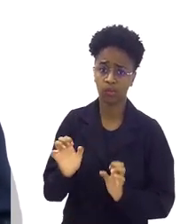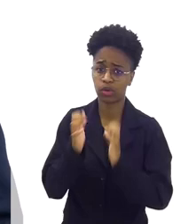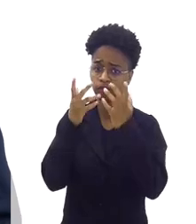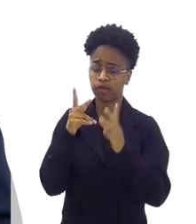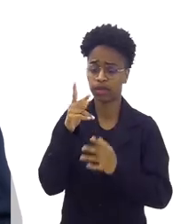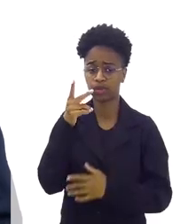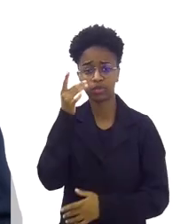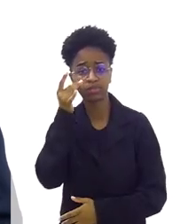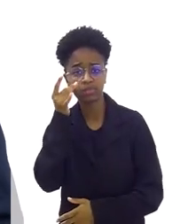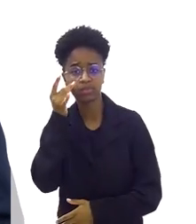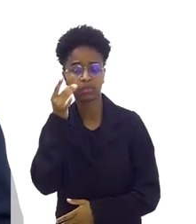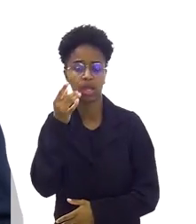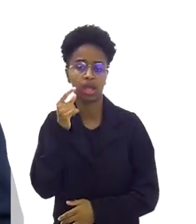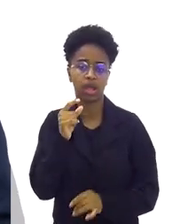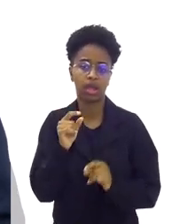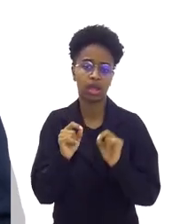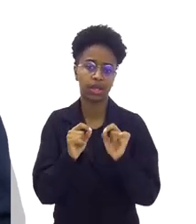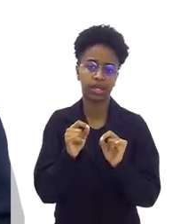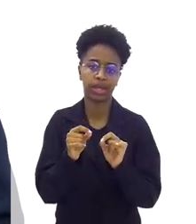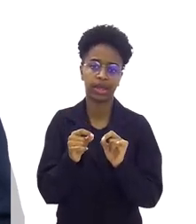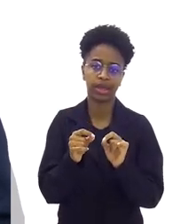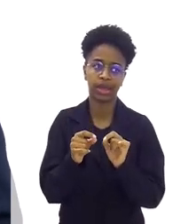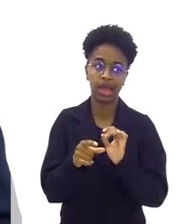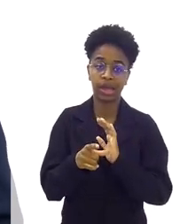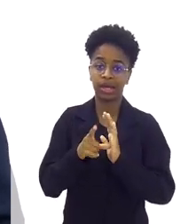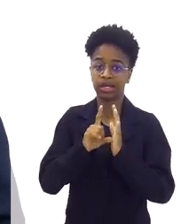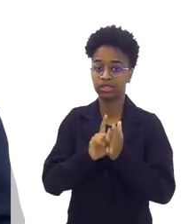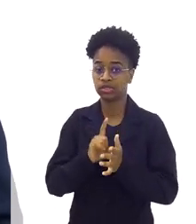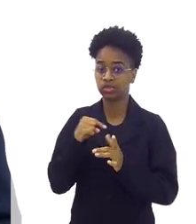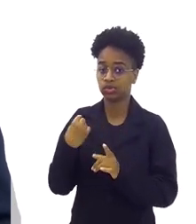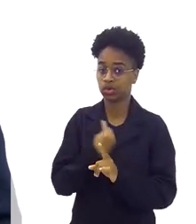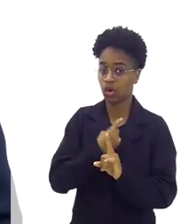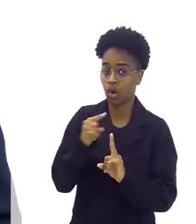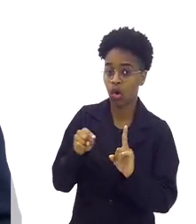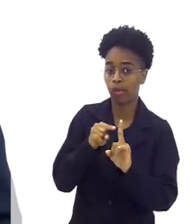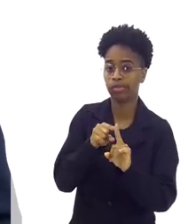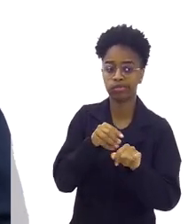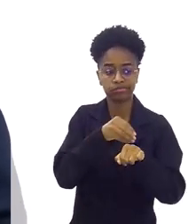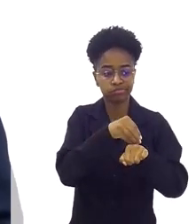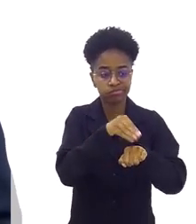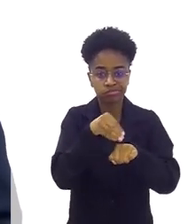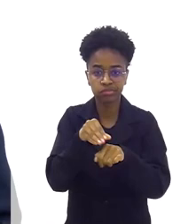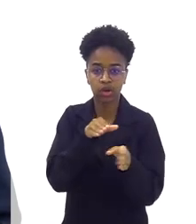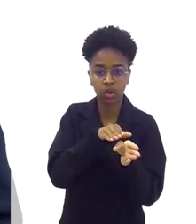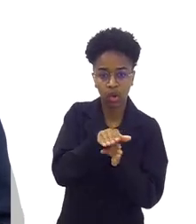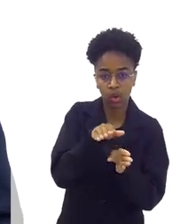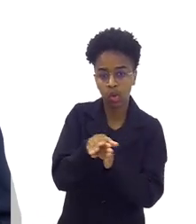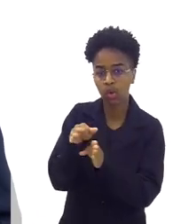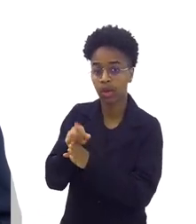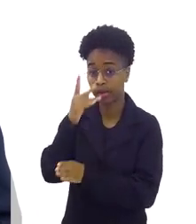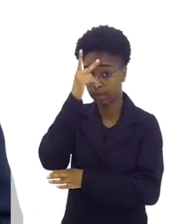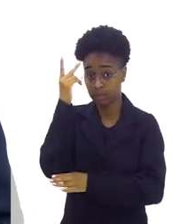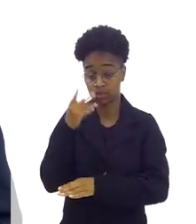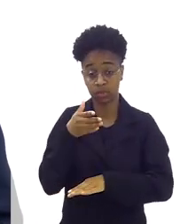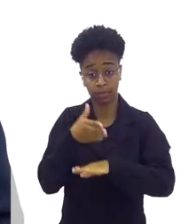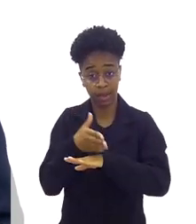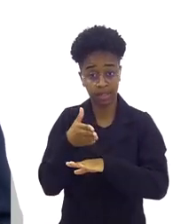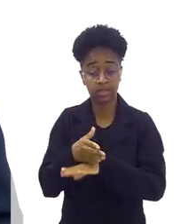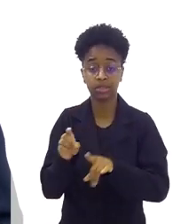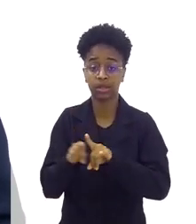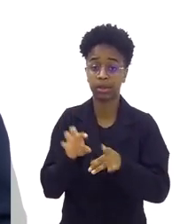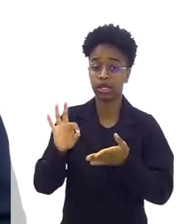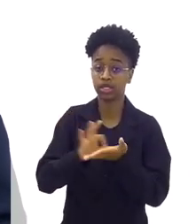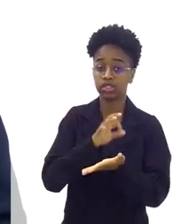legal dos eventos presenciais e tudo mais. Antes disso, a gente pretende fazer uma mentoria com a galera que for